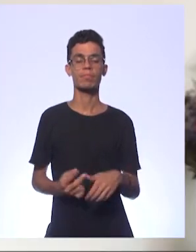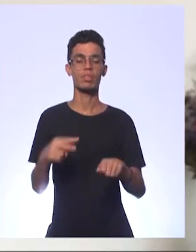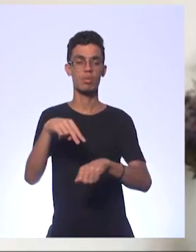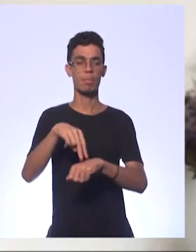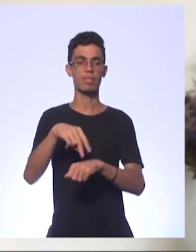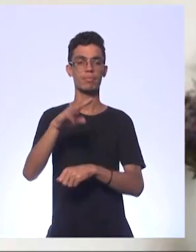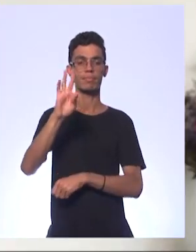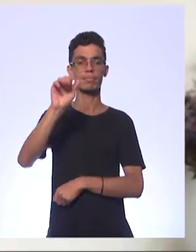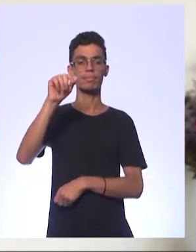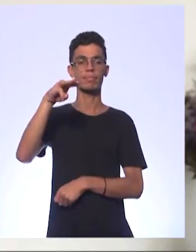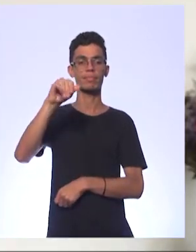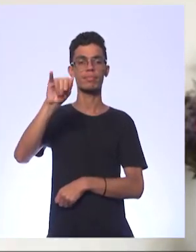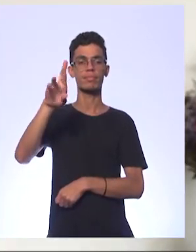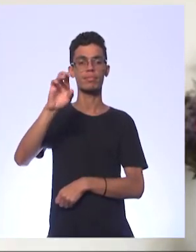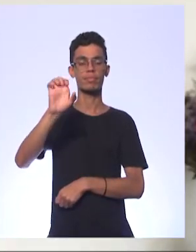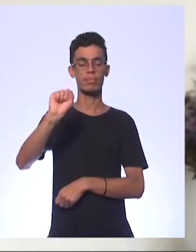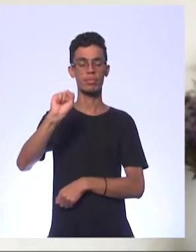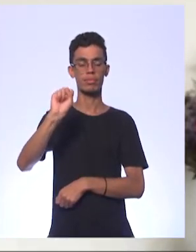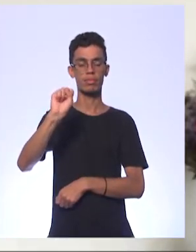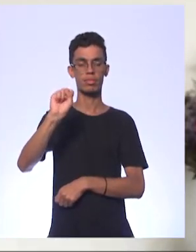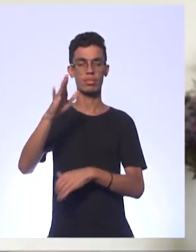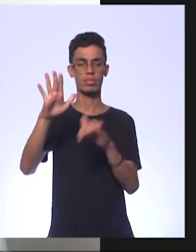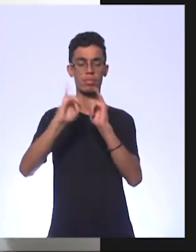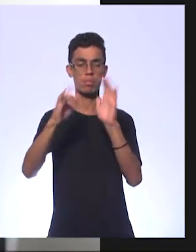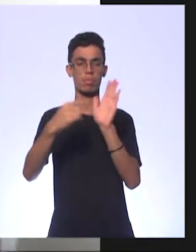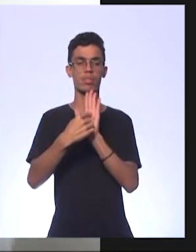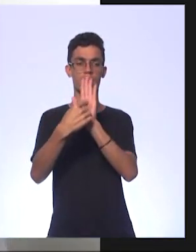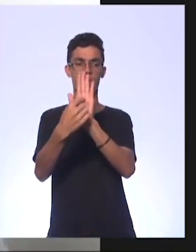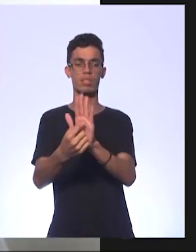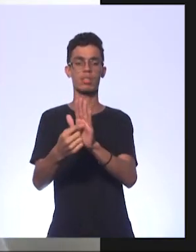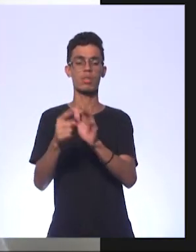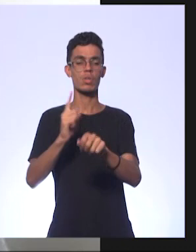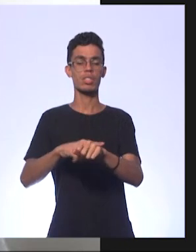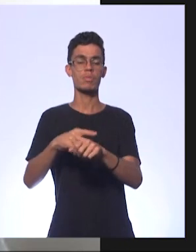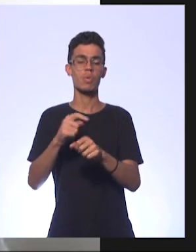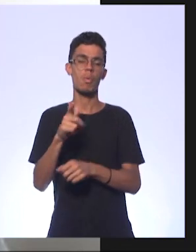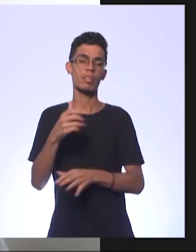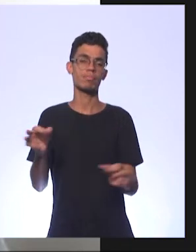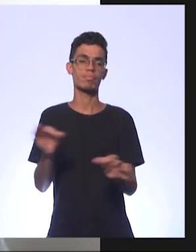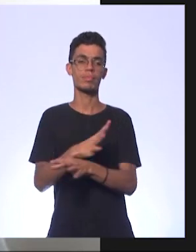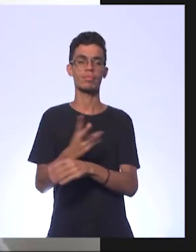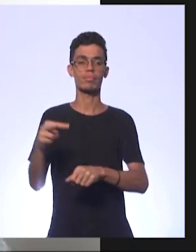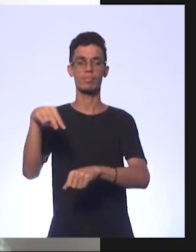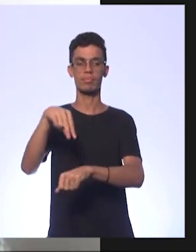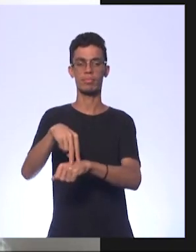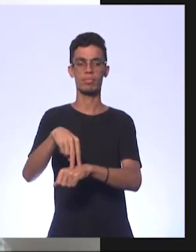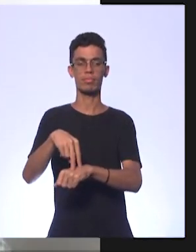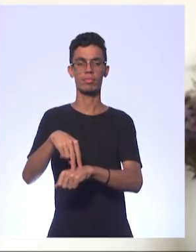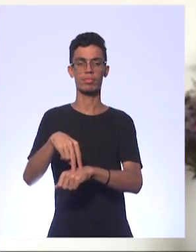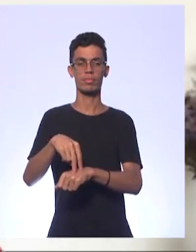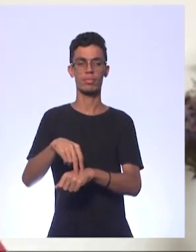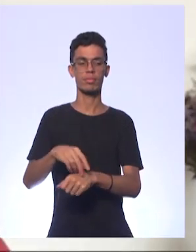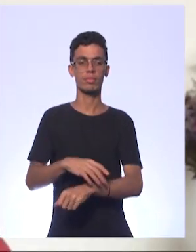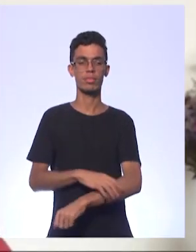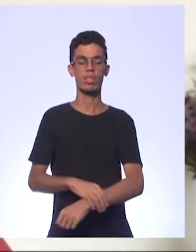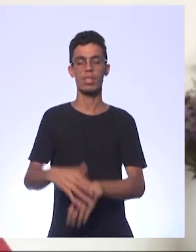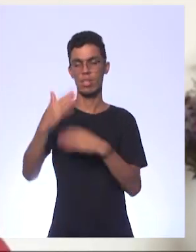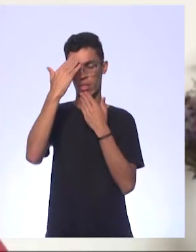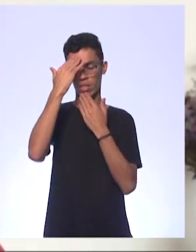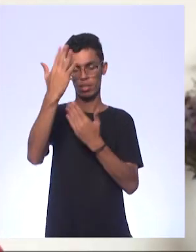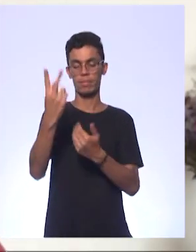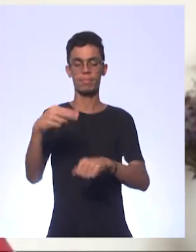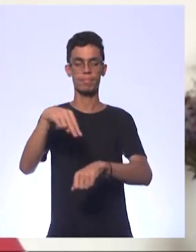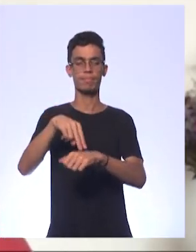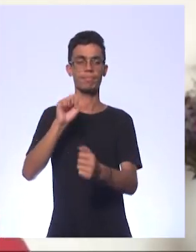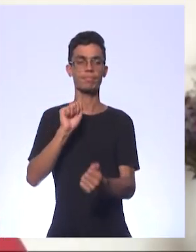apresentar, e daqui a pouco o nosso tempo acaba. Vai lá, Tamires. Vai lá, Tamires. Com você agora. Obrigada por estar